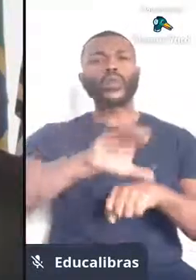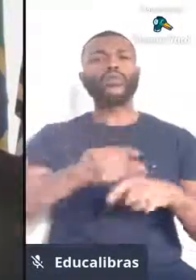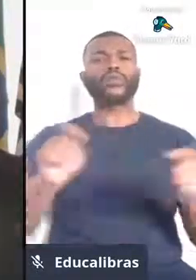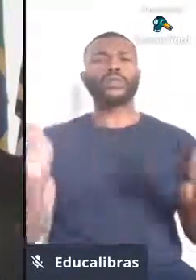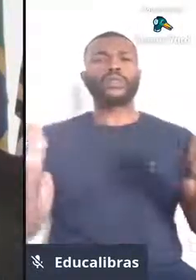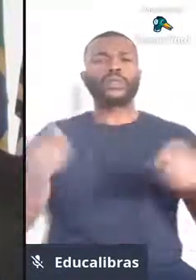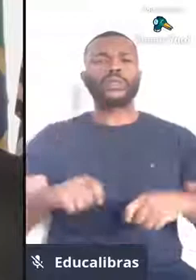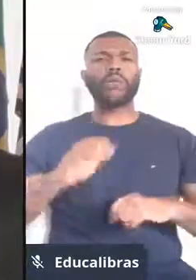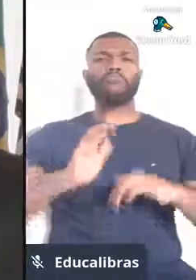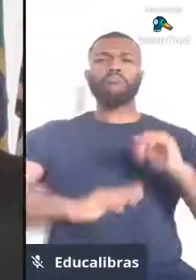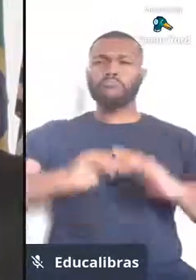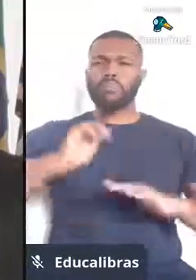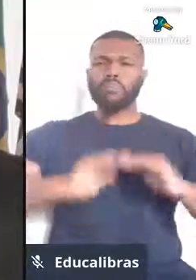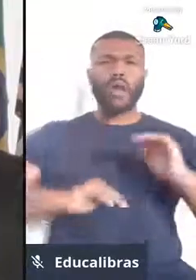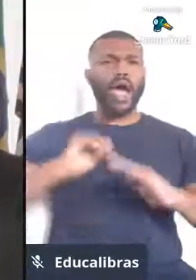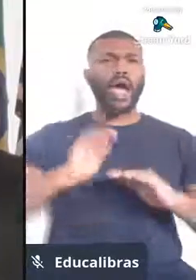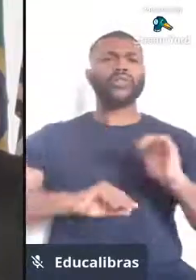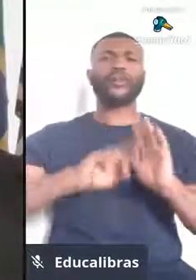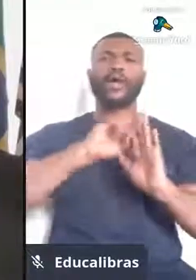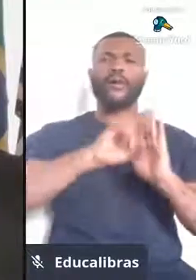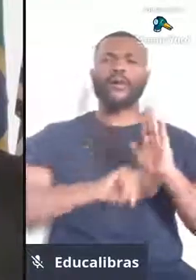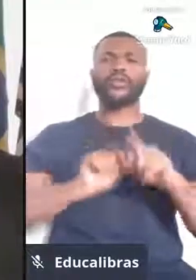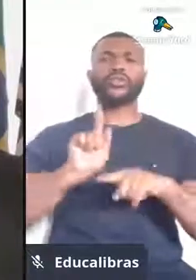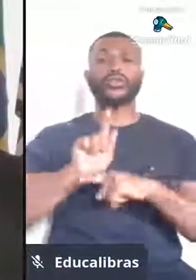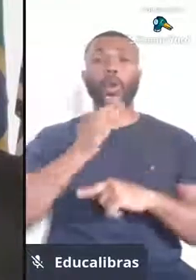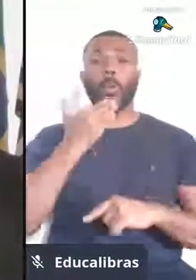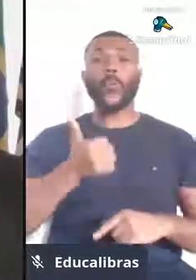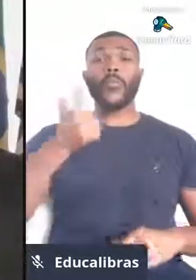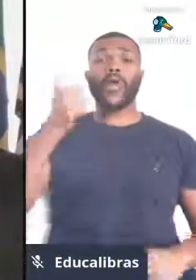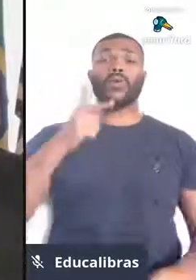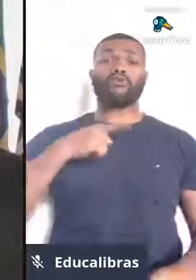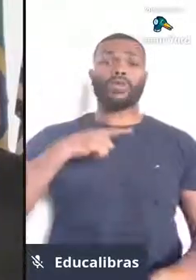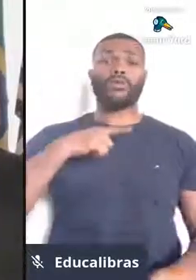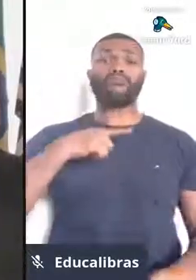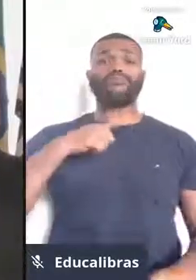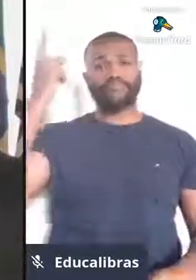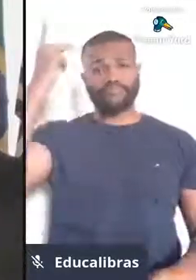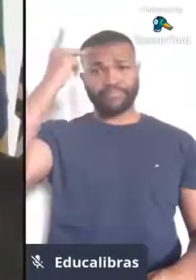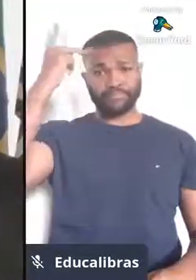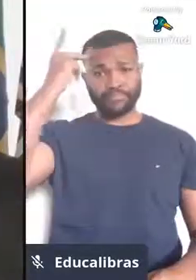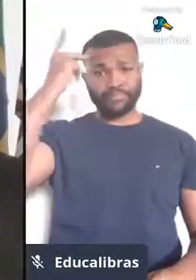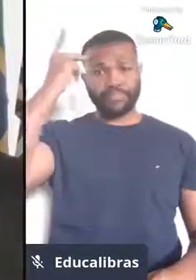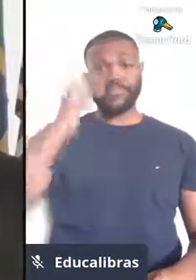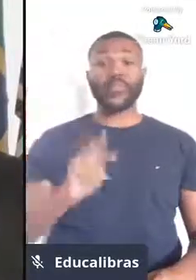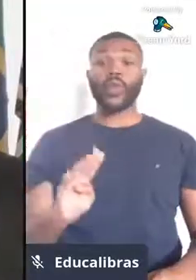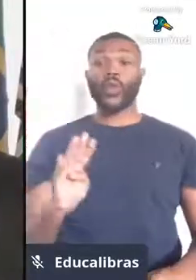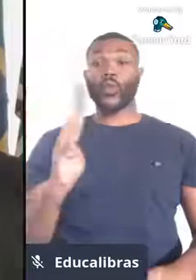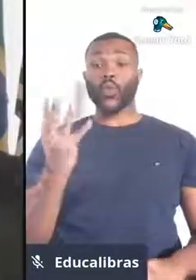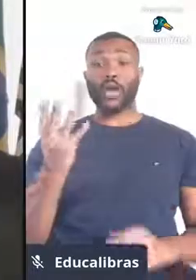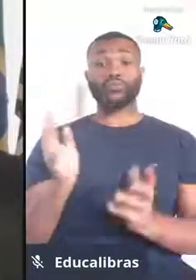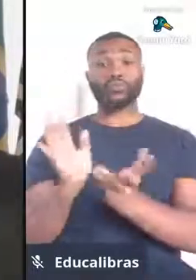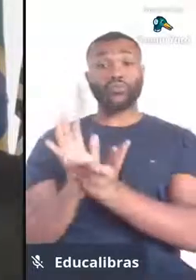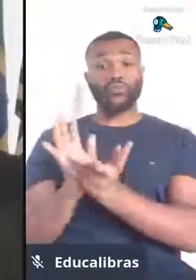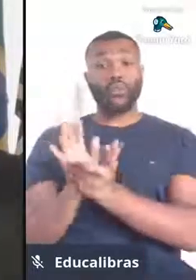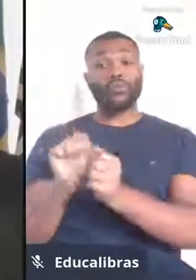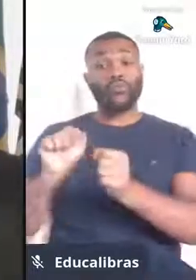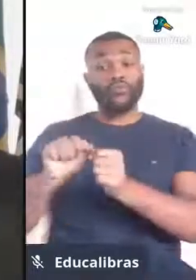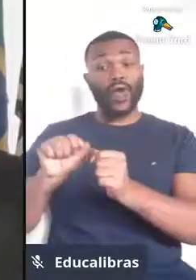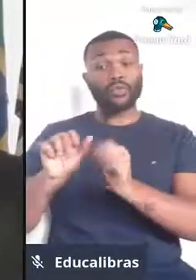de gestão para a cidade de São Paulo. Então, o que os 4 núcleos fazem estão sempre voltados para isso.